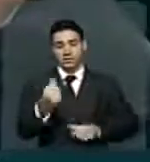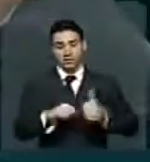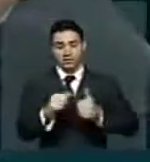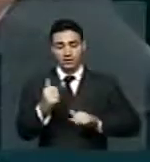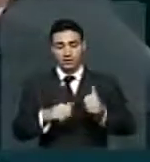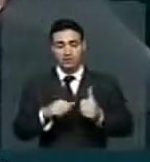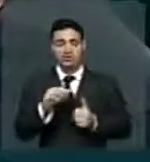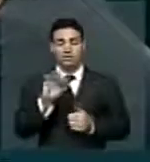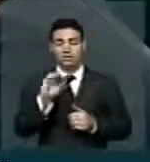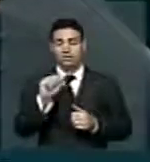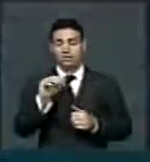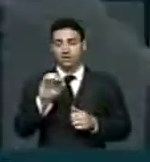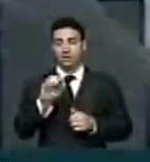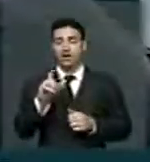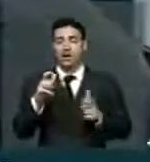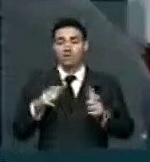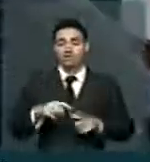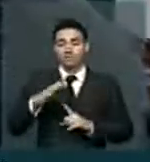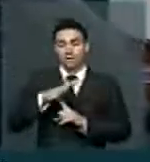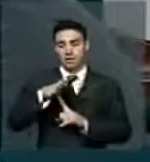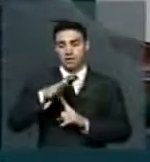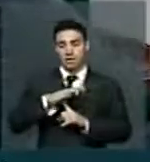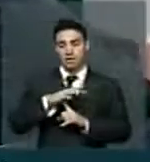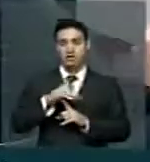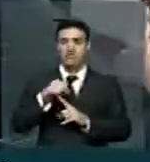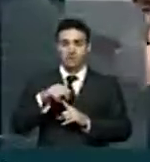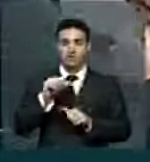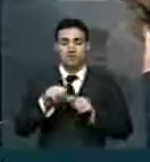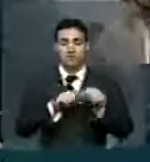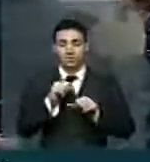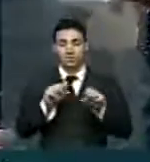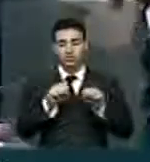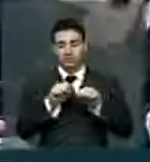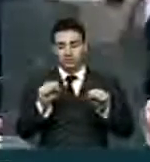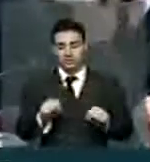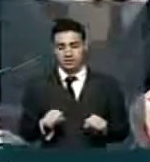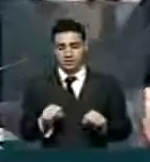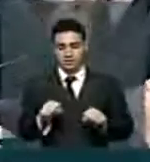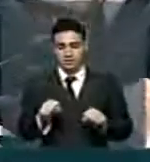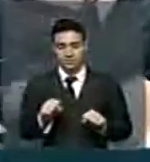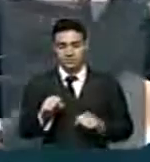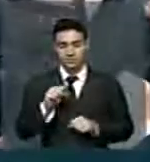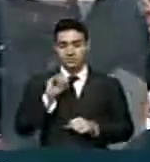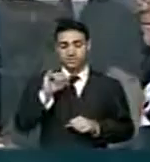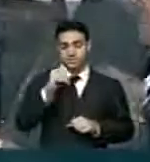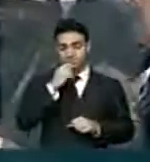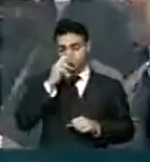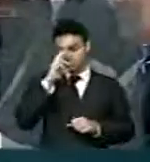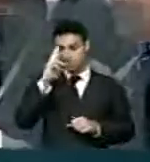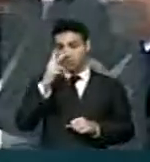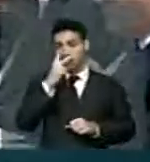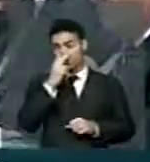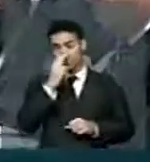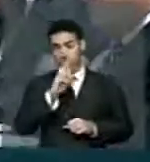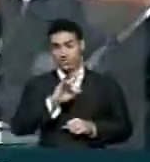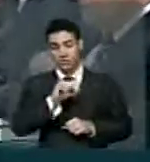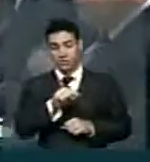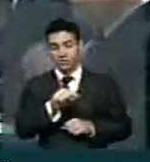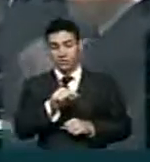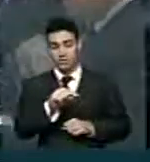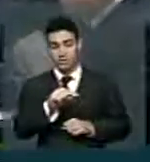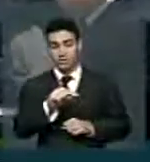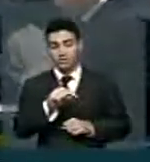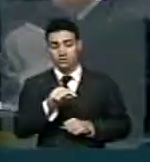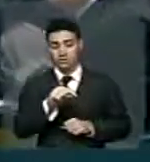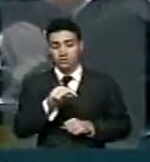pela FAEP do Paraná. Nós estamos corrigindo isso no sistema. Se o senhor achou que não era aquilo, o senhor tem que entrar. Eu não